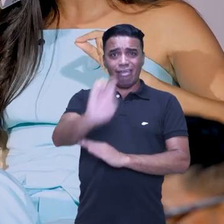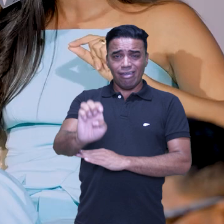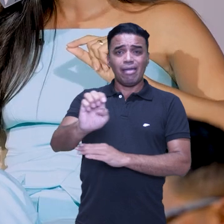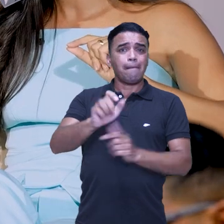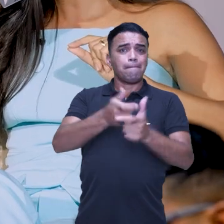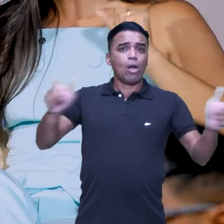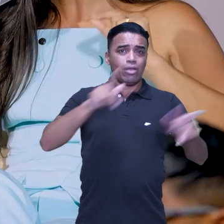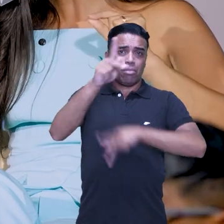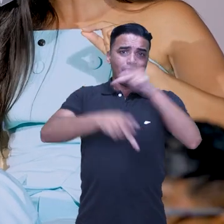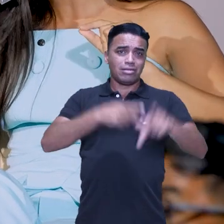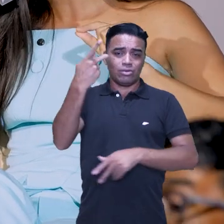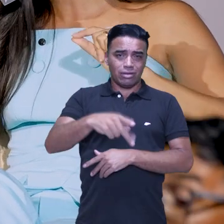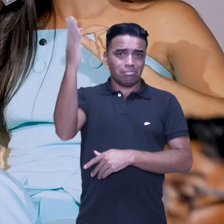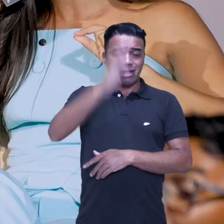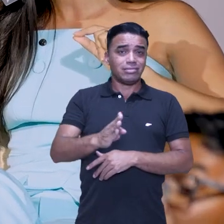brasileira é negra,